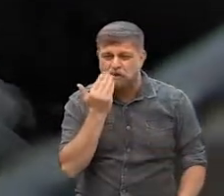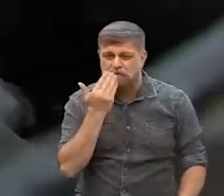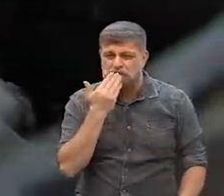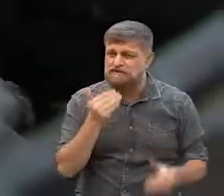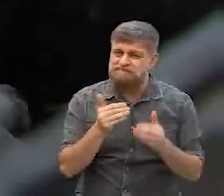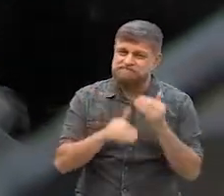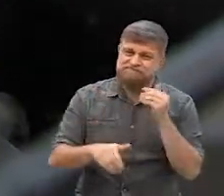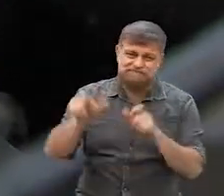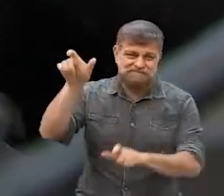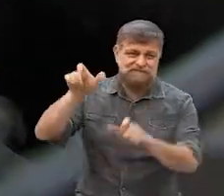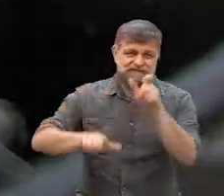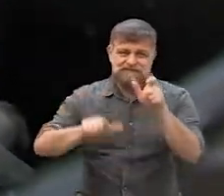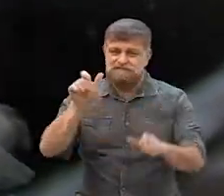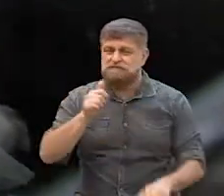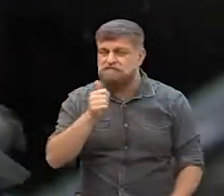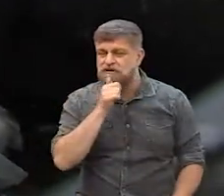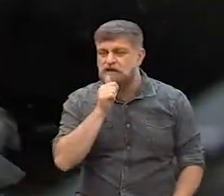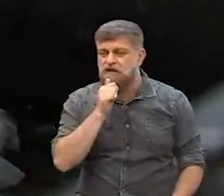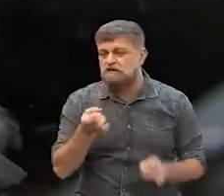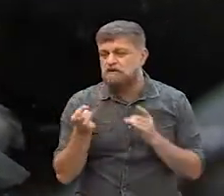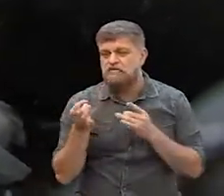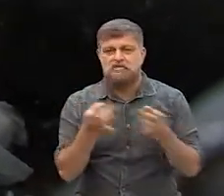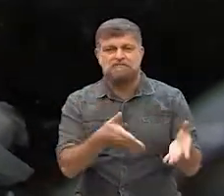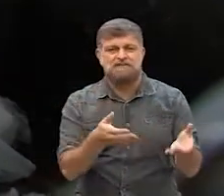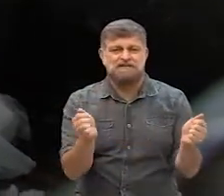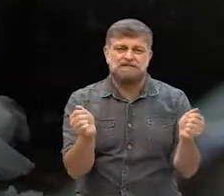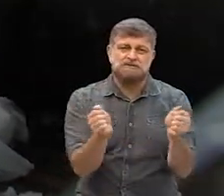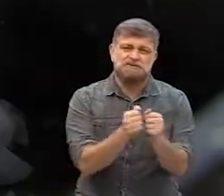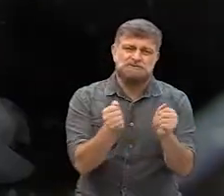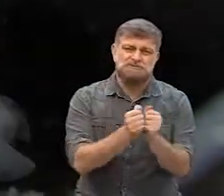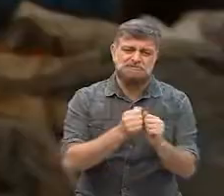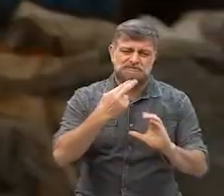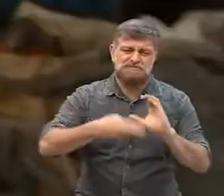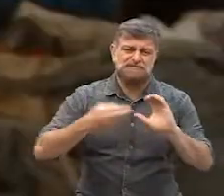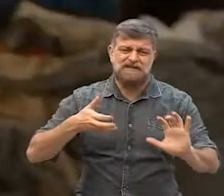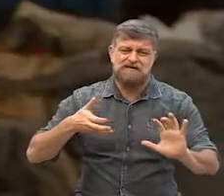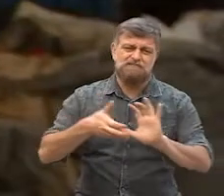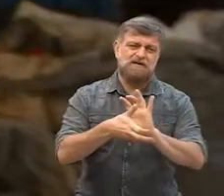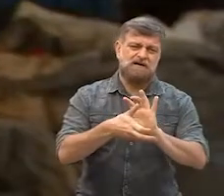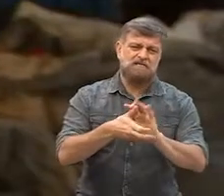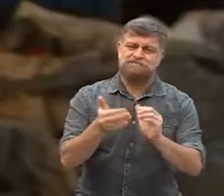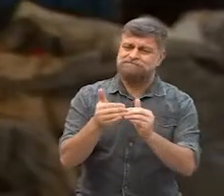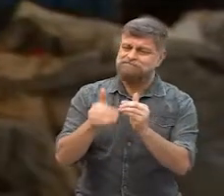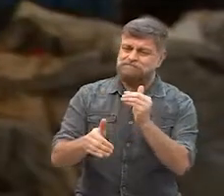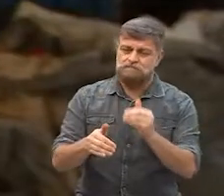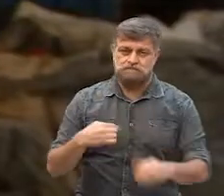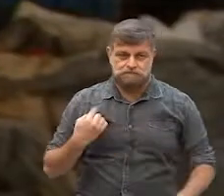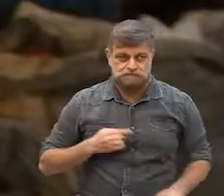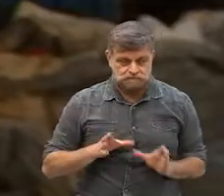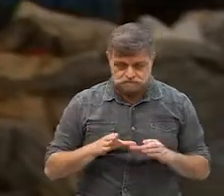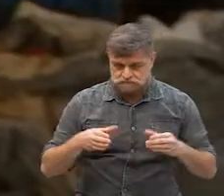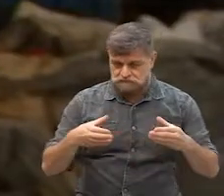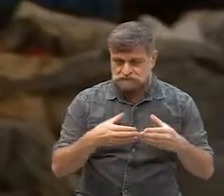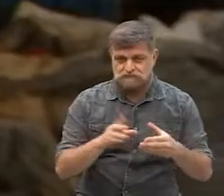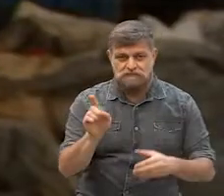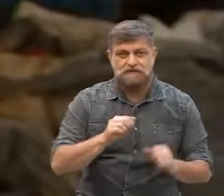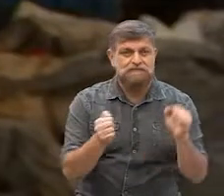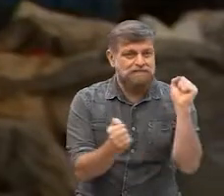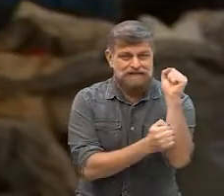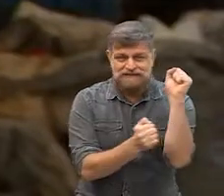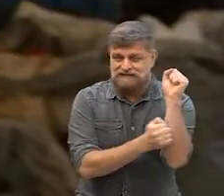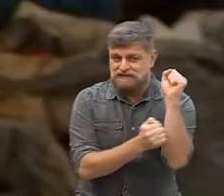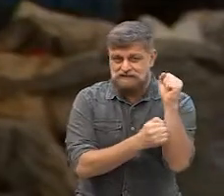que muitas pessoas ainda colocam junto com o reciclável. A cooperativa não recicla, é